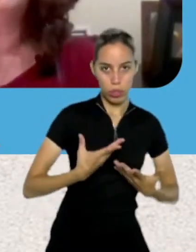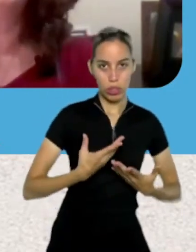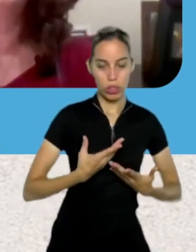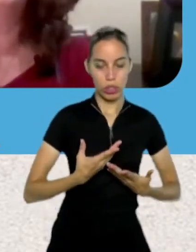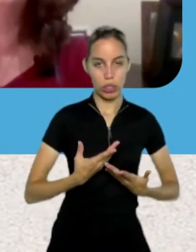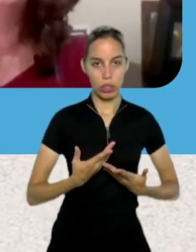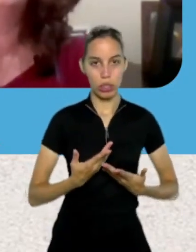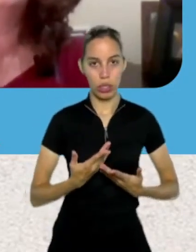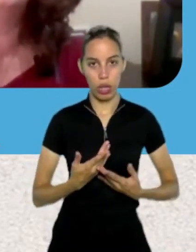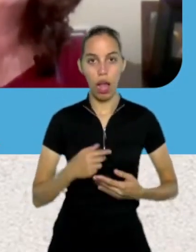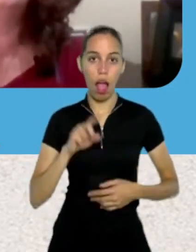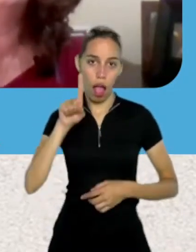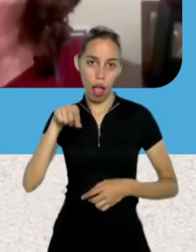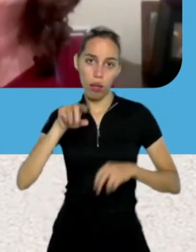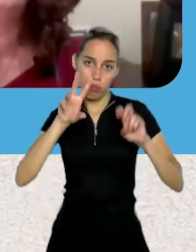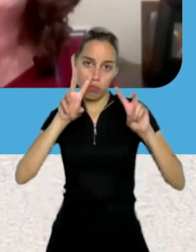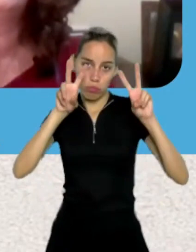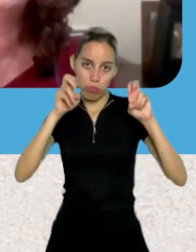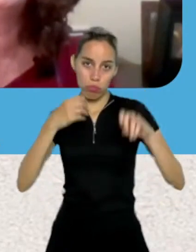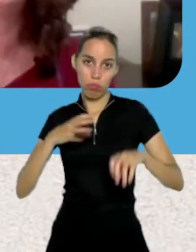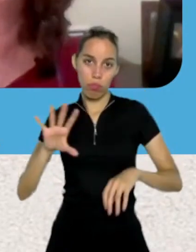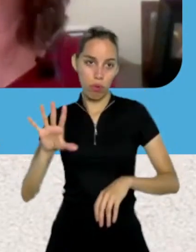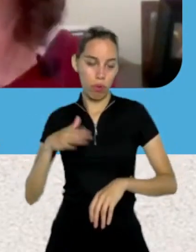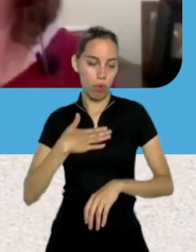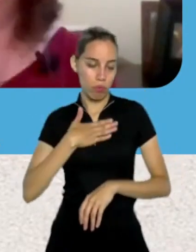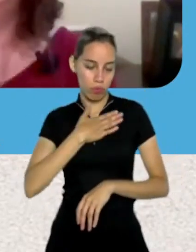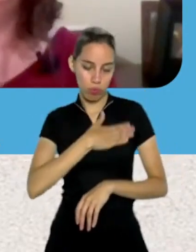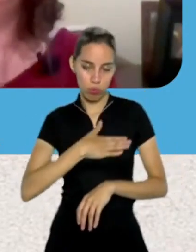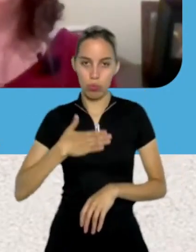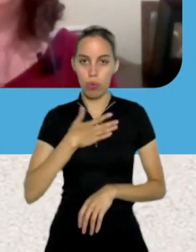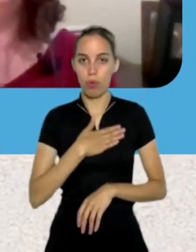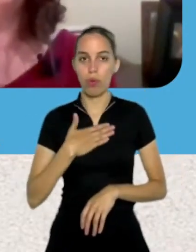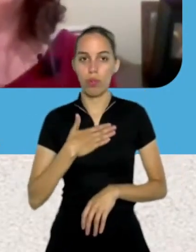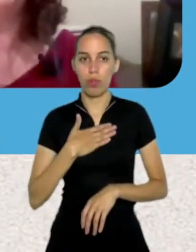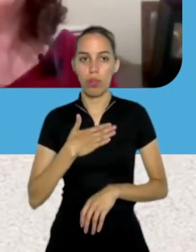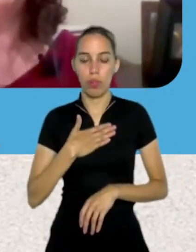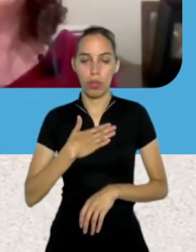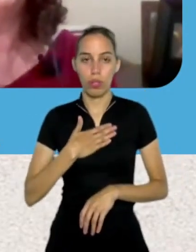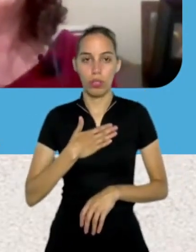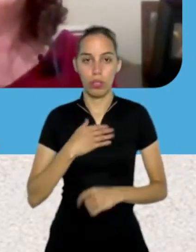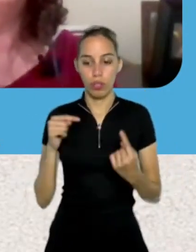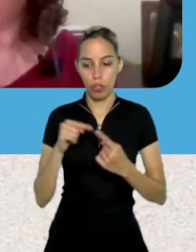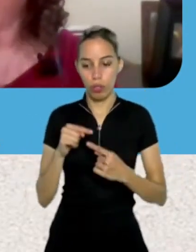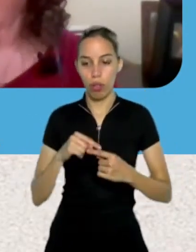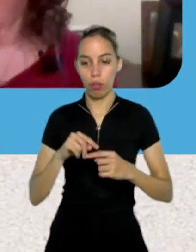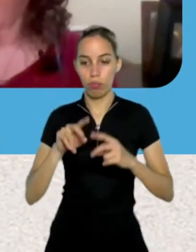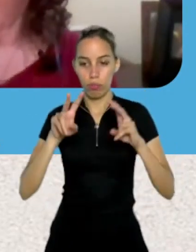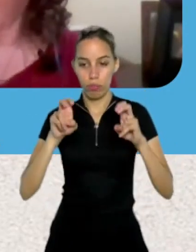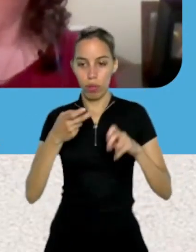que eu gosto muito, eu tenho muitos, muitos poemas, assim, falando da própria poesia.